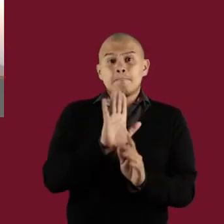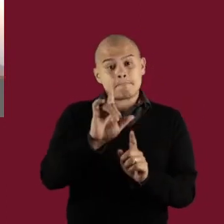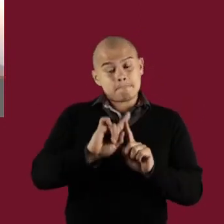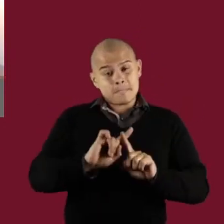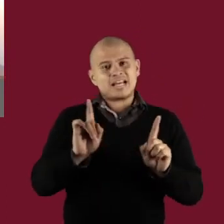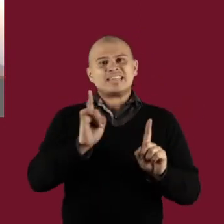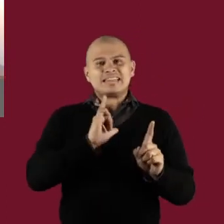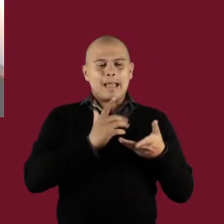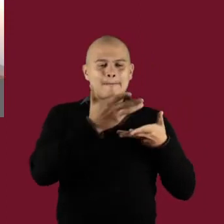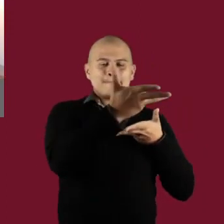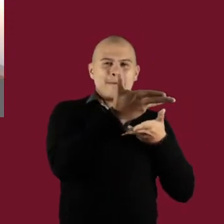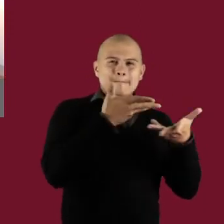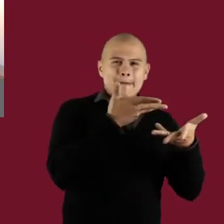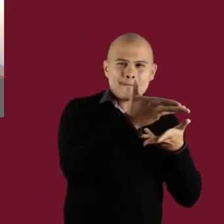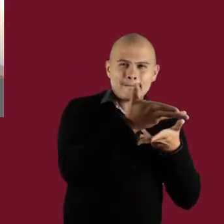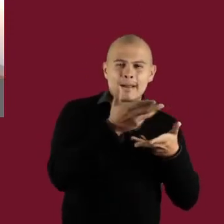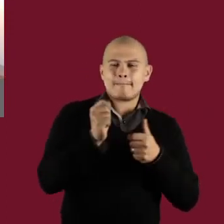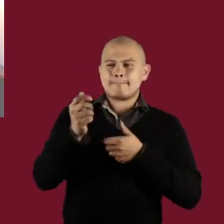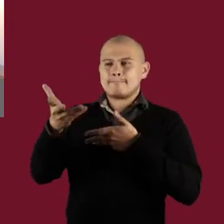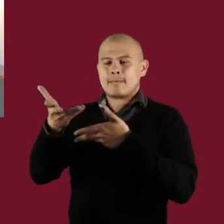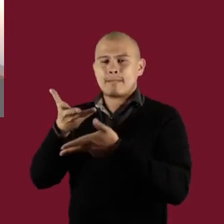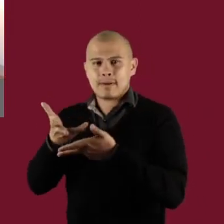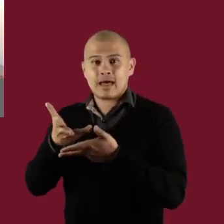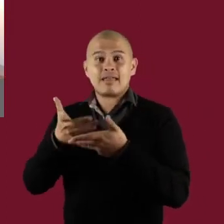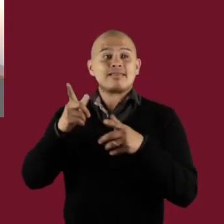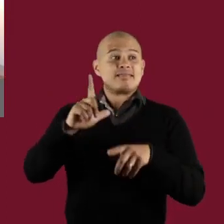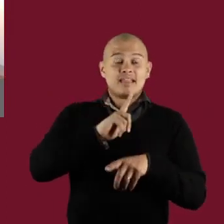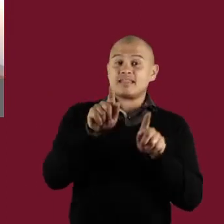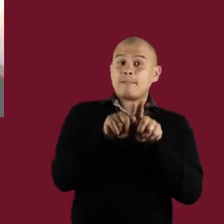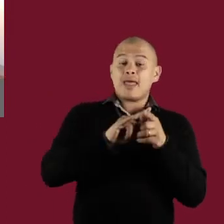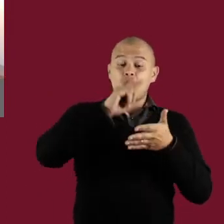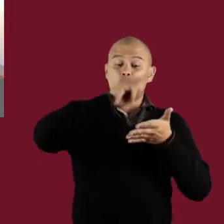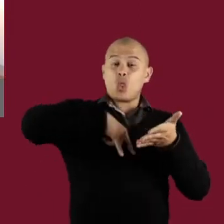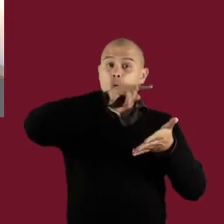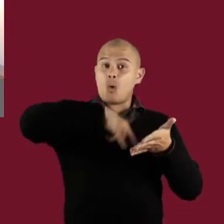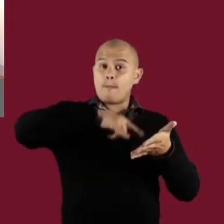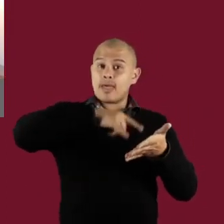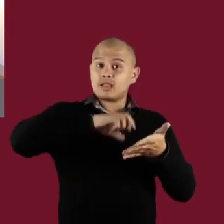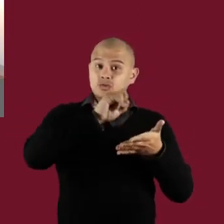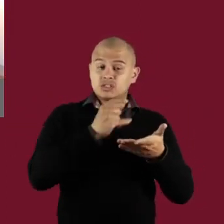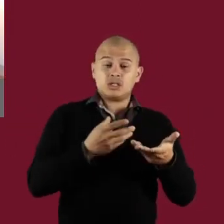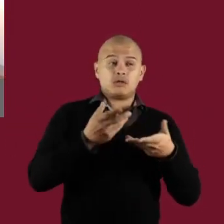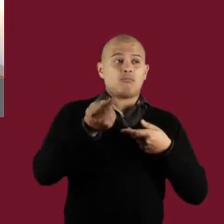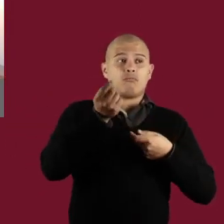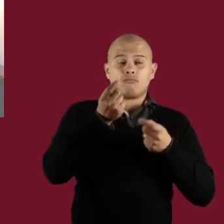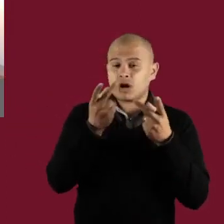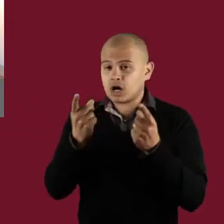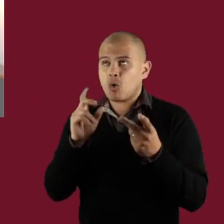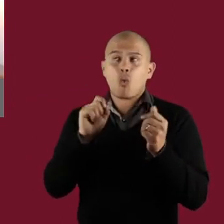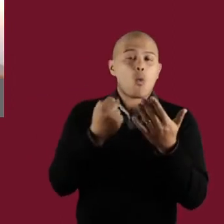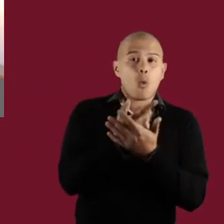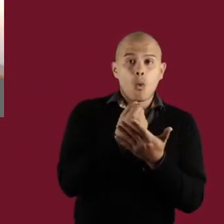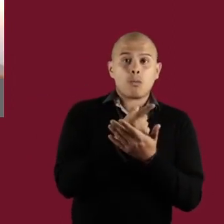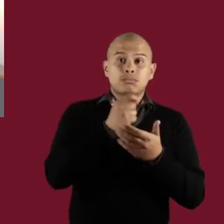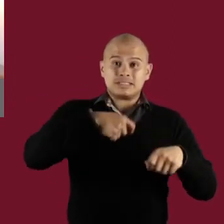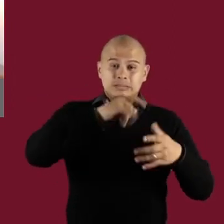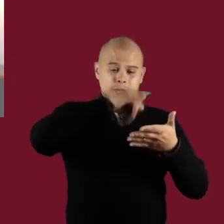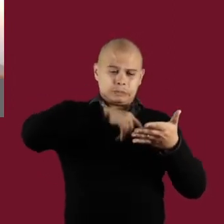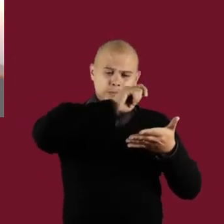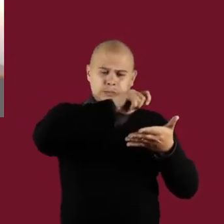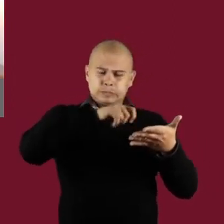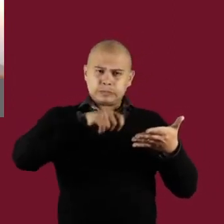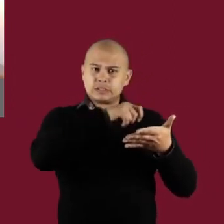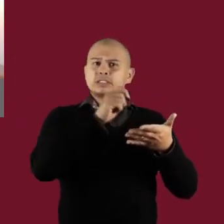feita, e essa documentação pode ser feita na mesma língua quando esses países falam a mesma língua, né? Então, acho que isso é importante que você